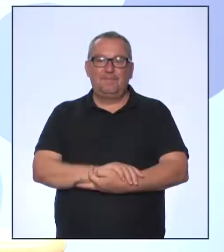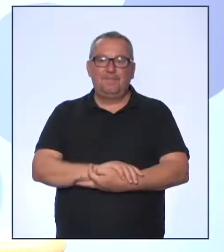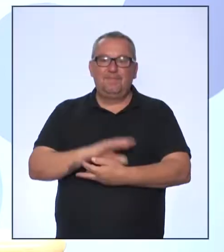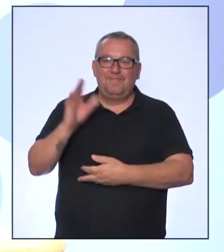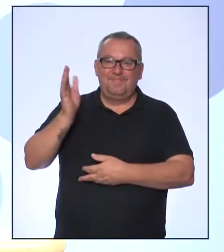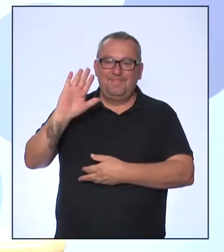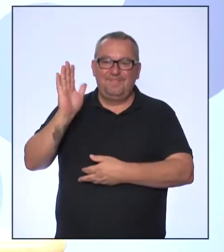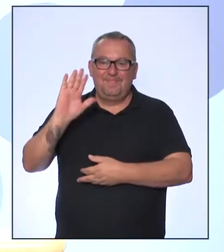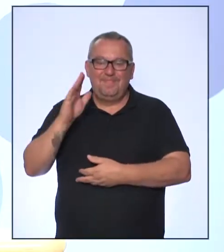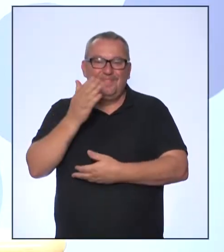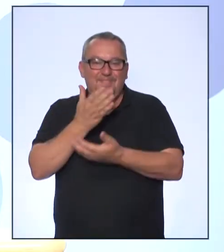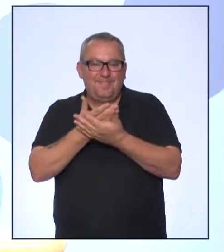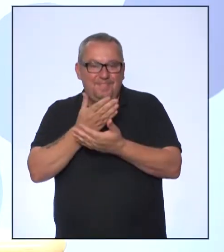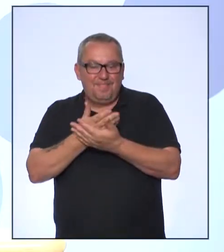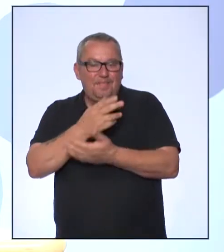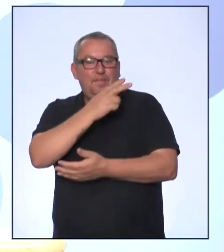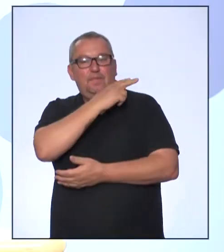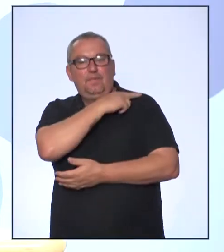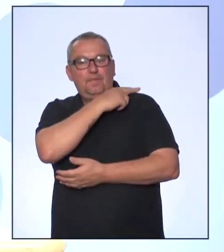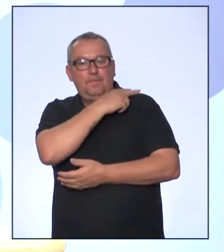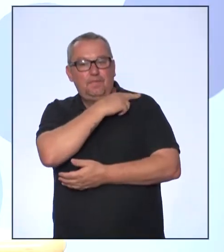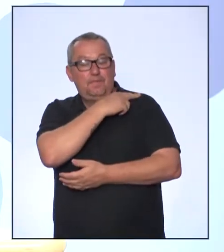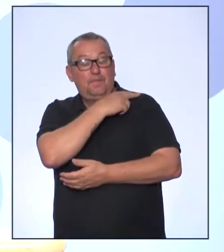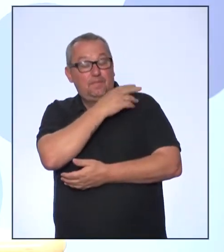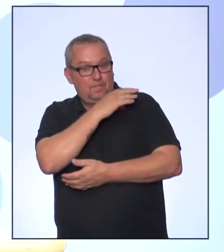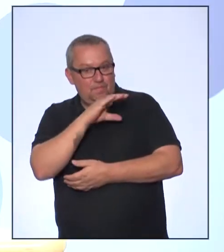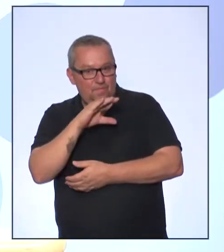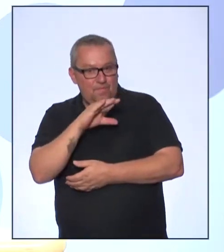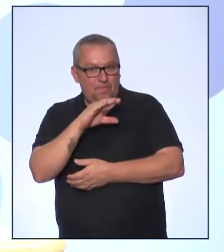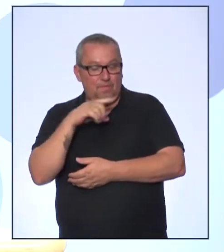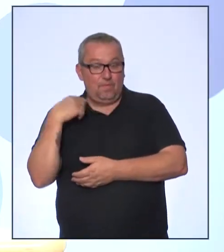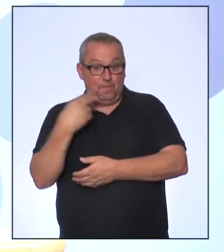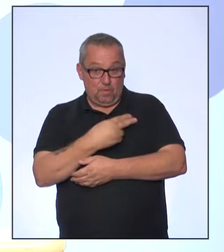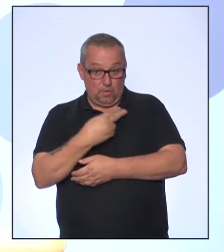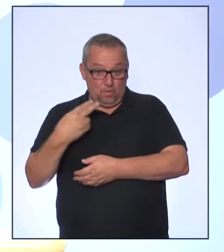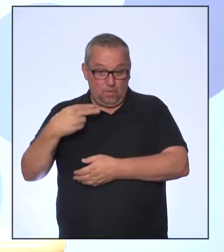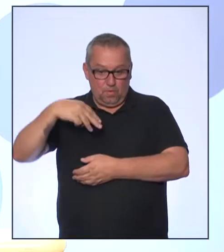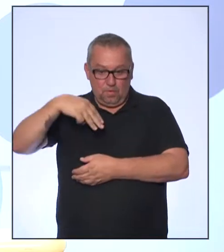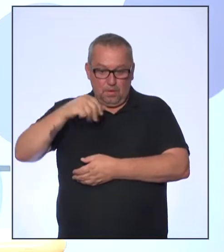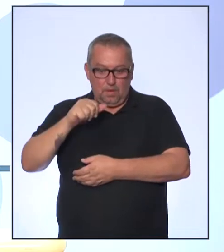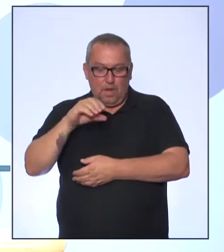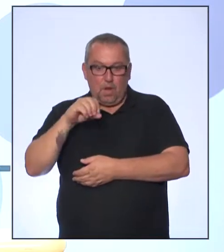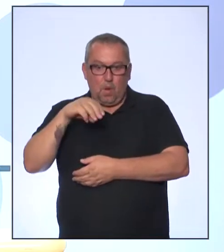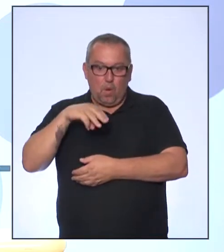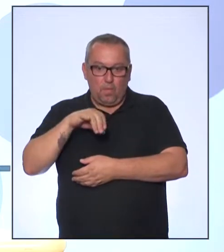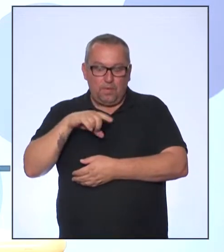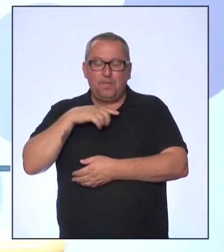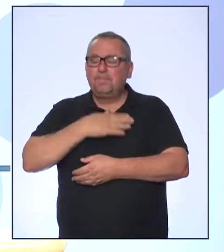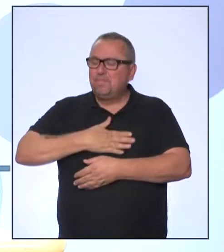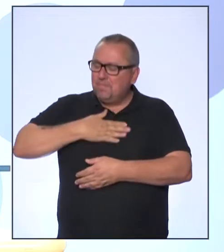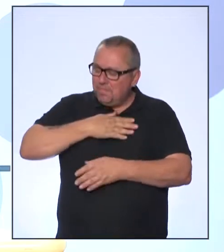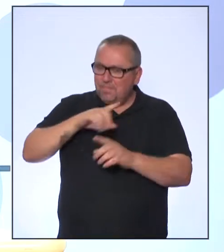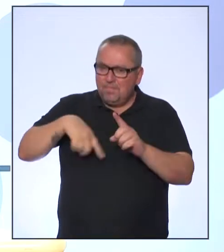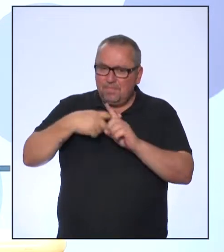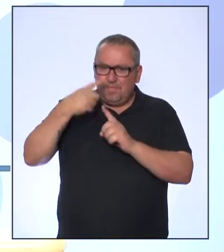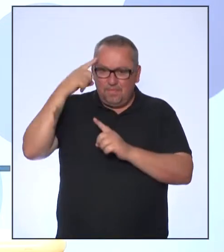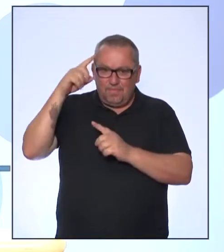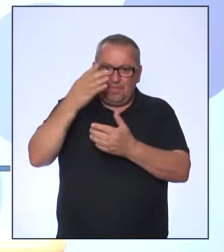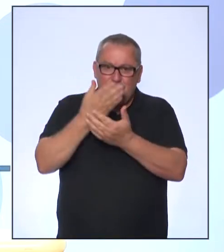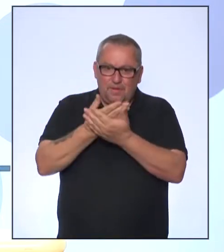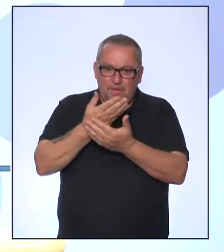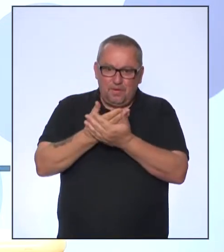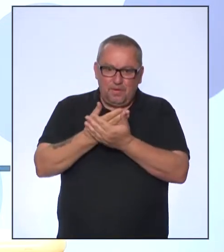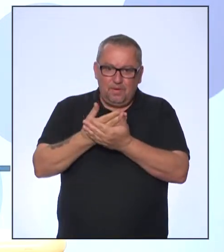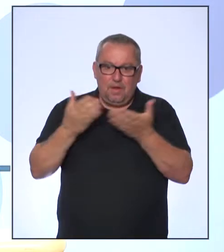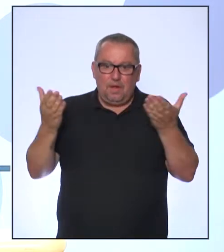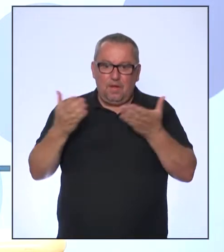Olá a todos os estudantes da segunda série do ensino médio. Eu me chamo Naomi e é um prazer ter vocês aqui para mais um dia de aula. Agora, a